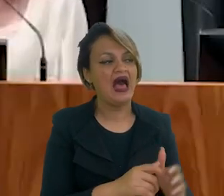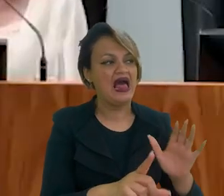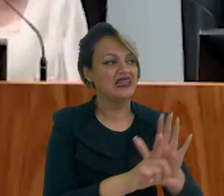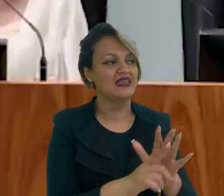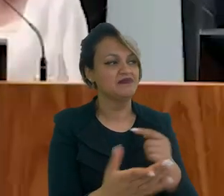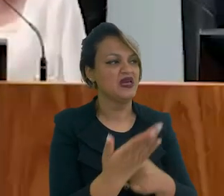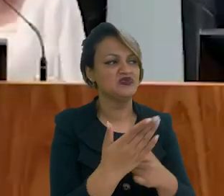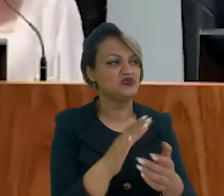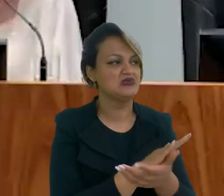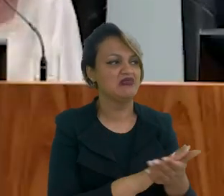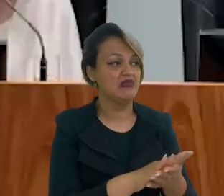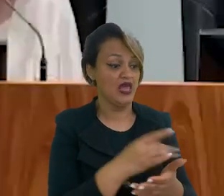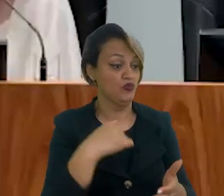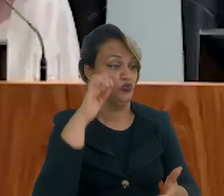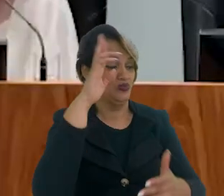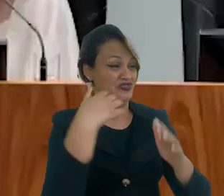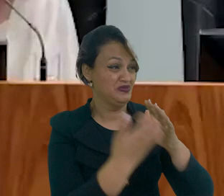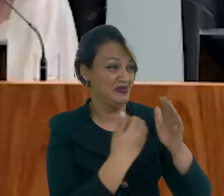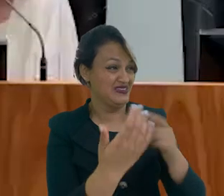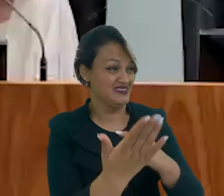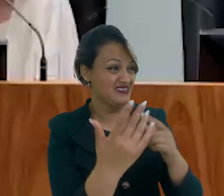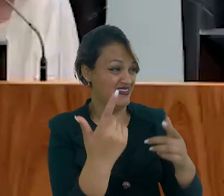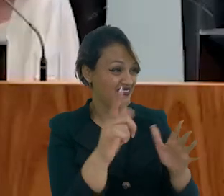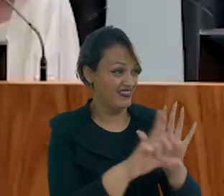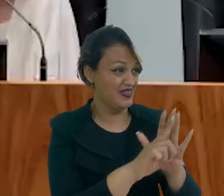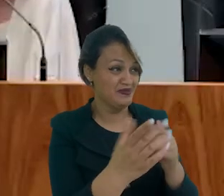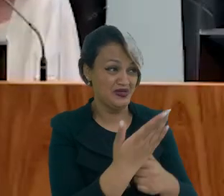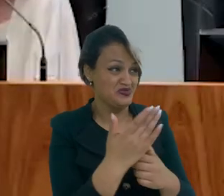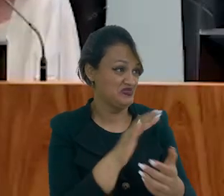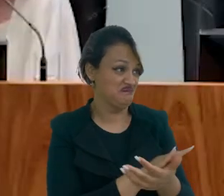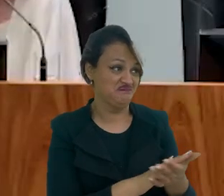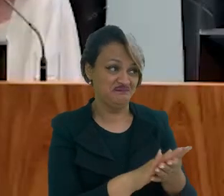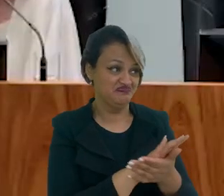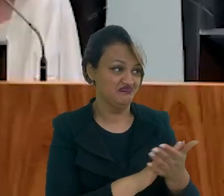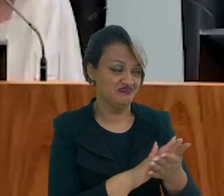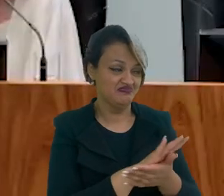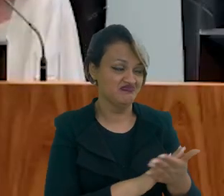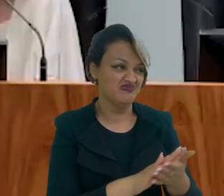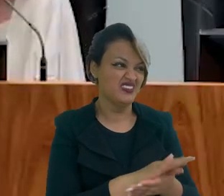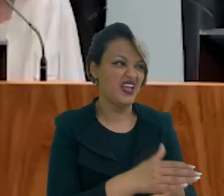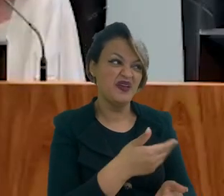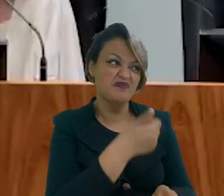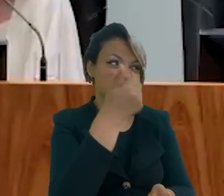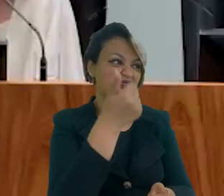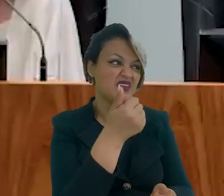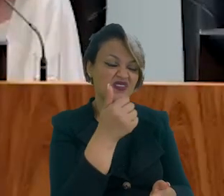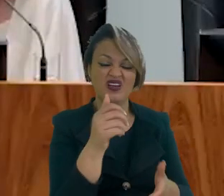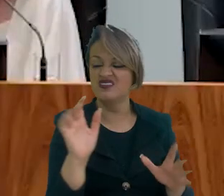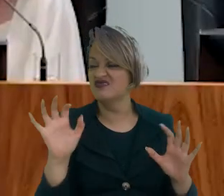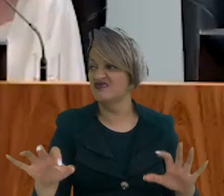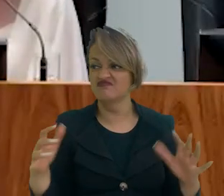atenção falou o seguinte mas a lei nunca me beneficia como empresário